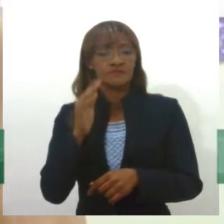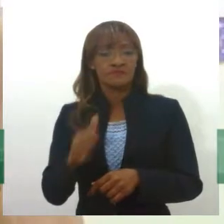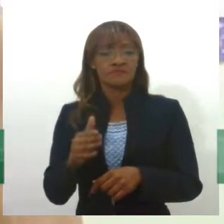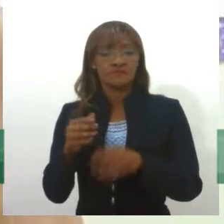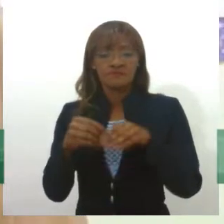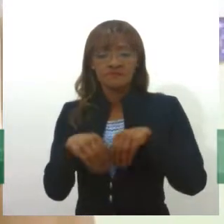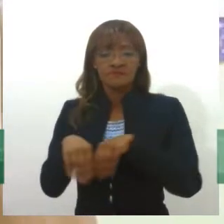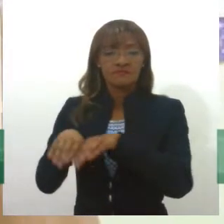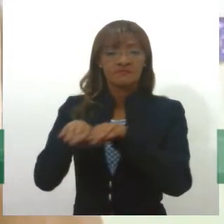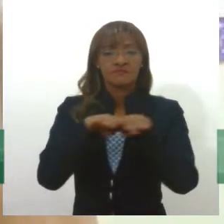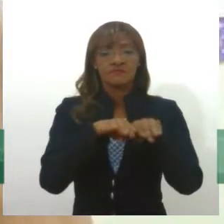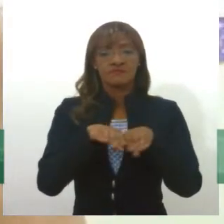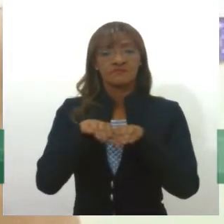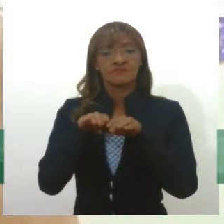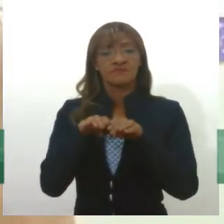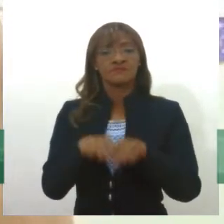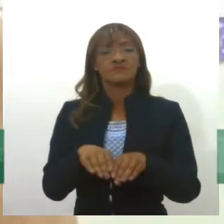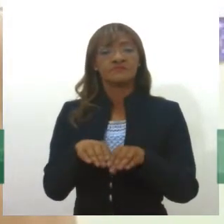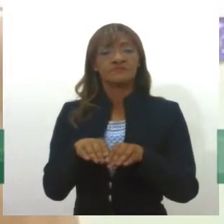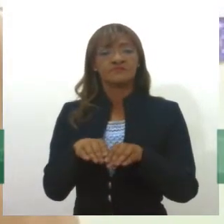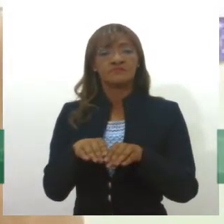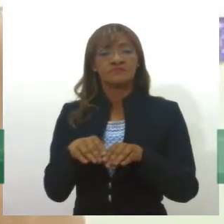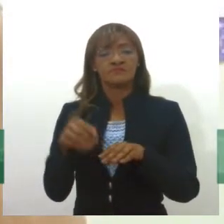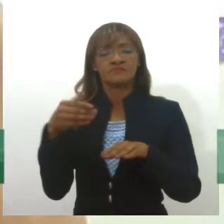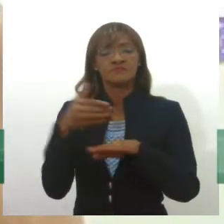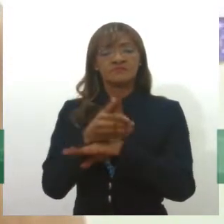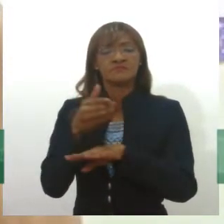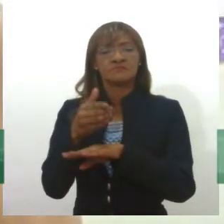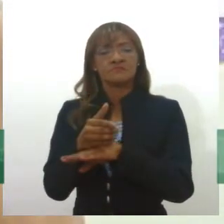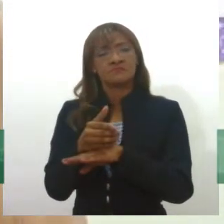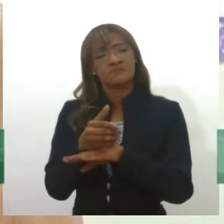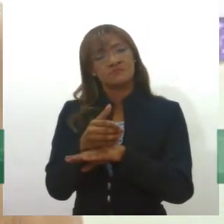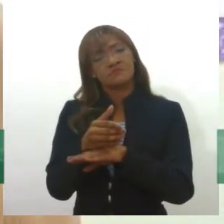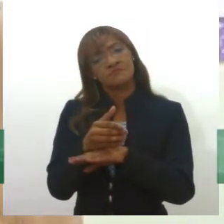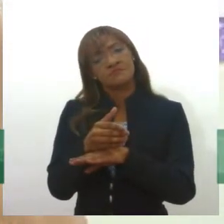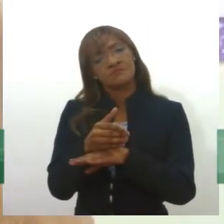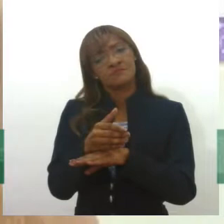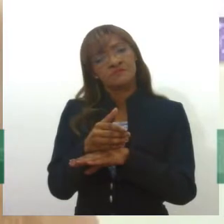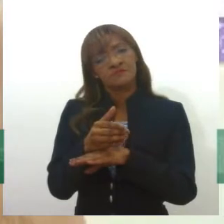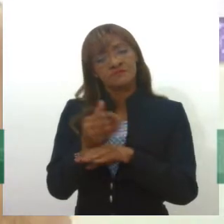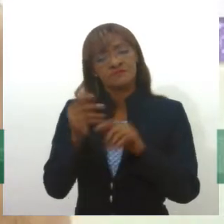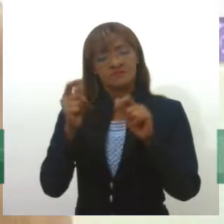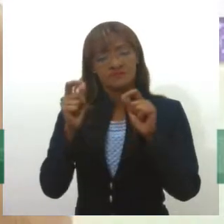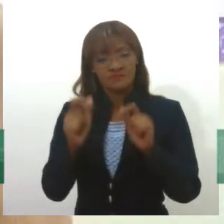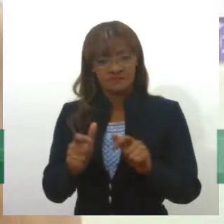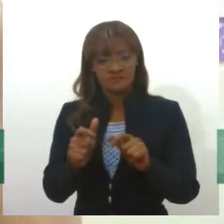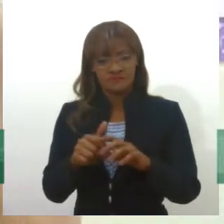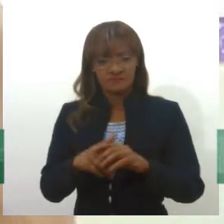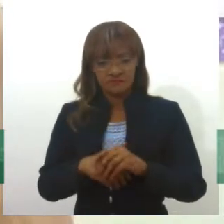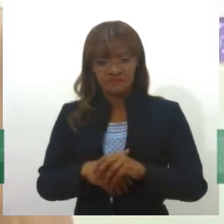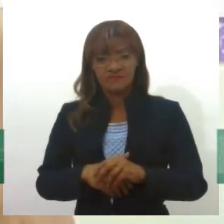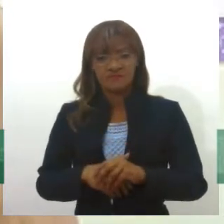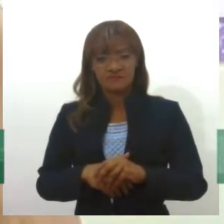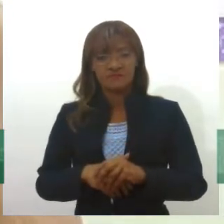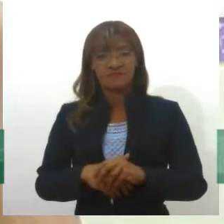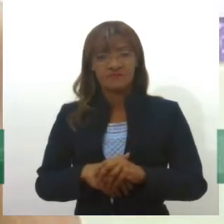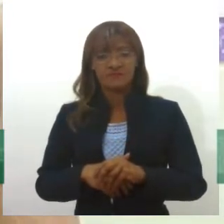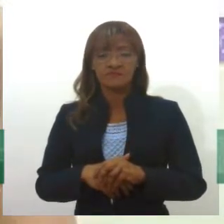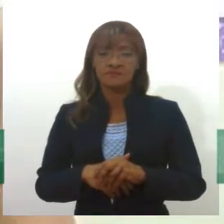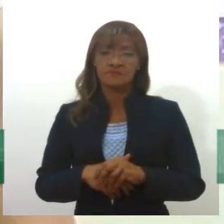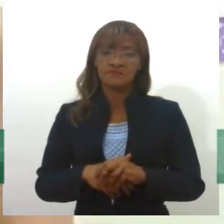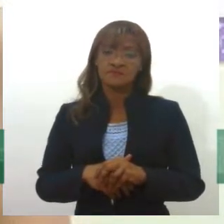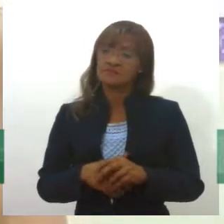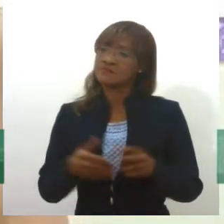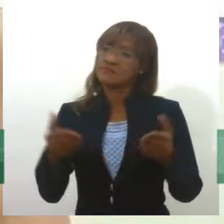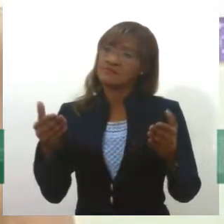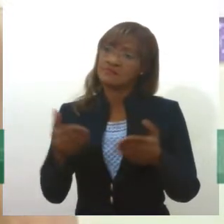que nós temos e ocupar os espaços políticos, que é onde tem a grande lacuna, né, a grande